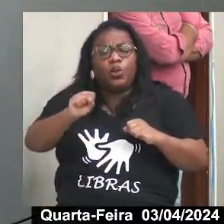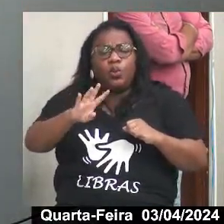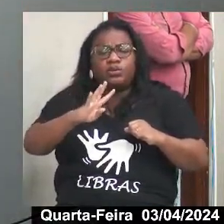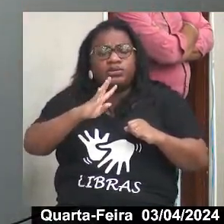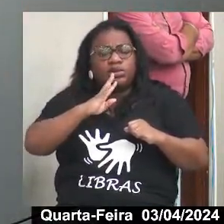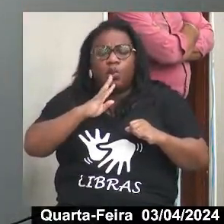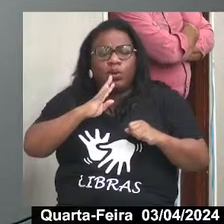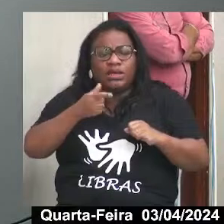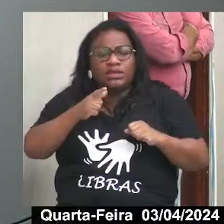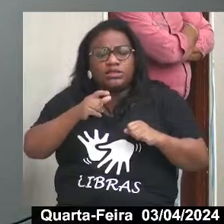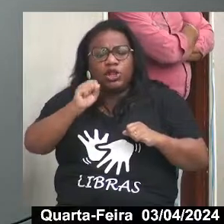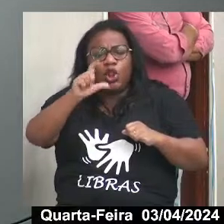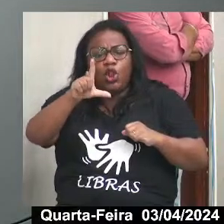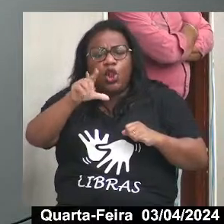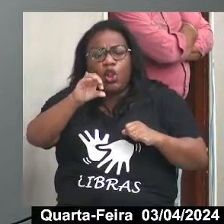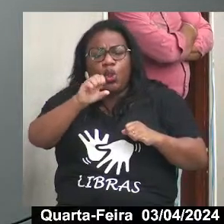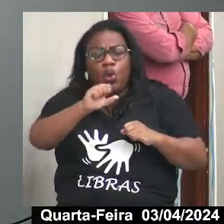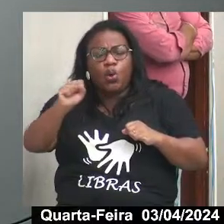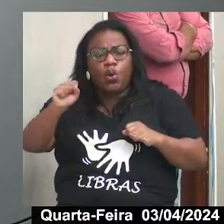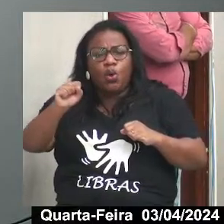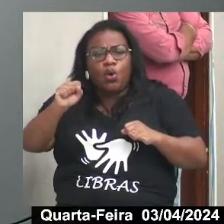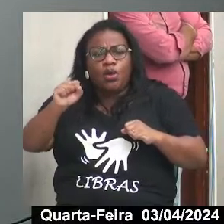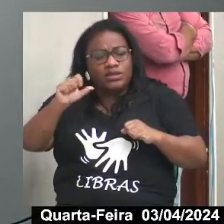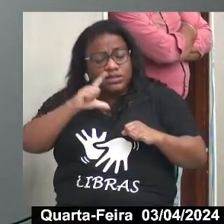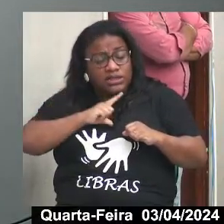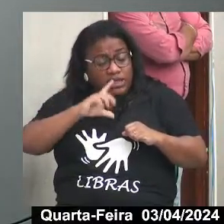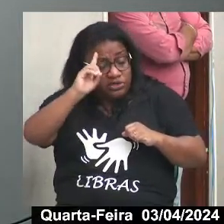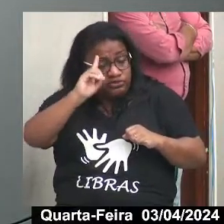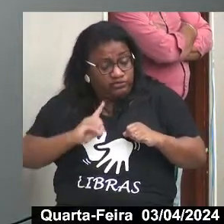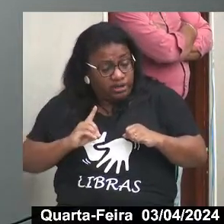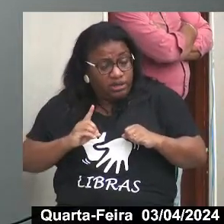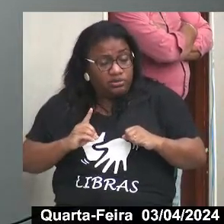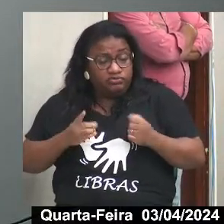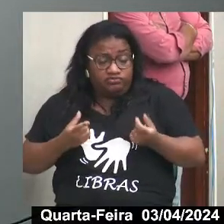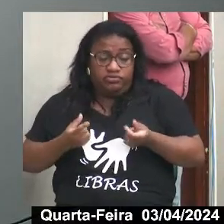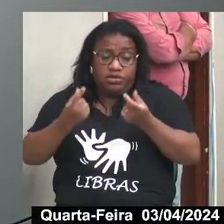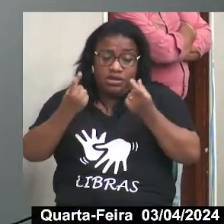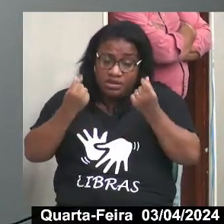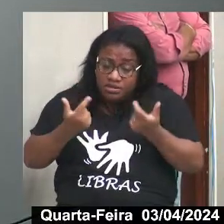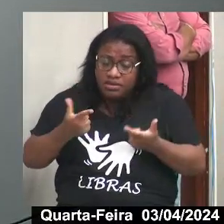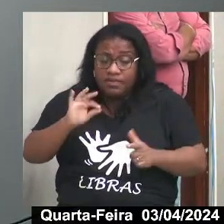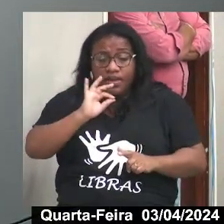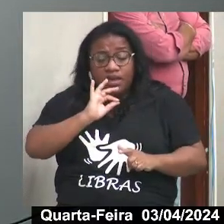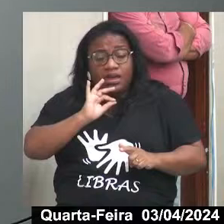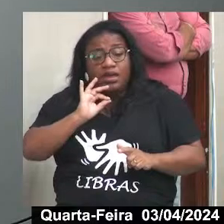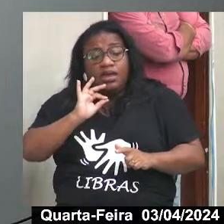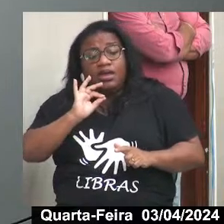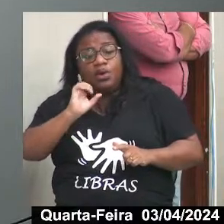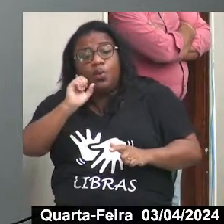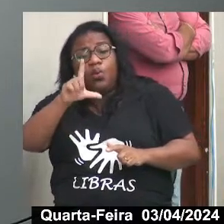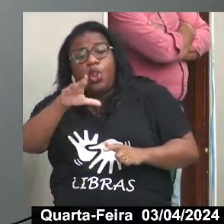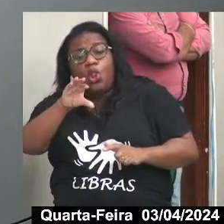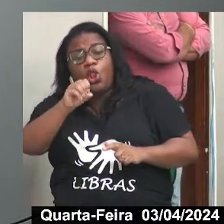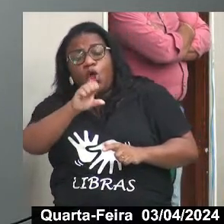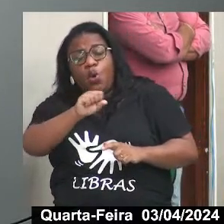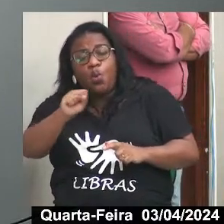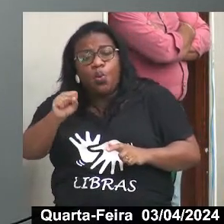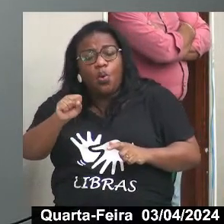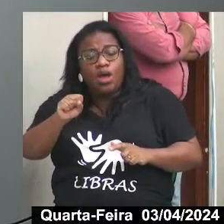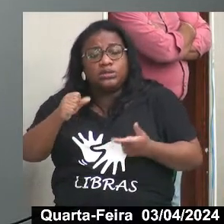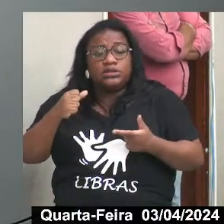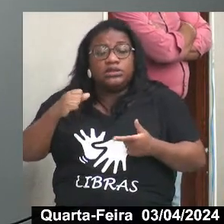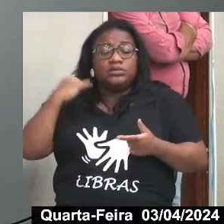que muitas das mães não sabe que tem esse direito, que seu filho tem esse direito. A gente trabalha